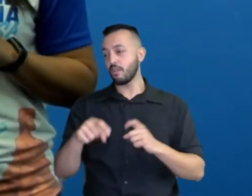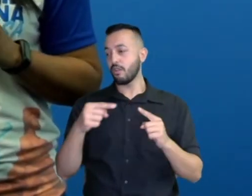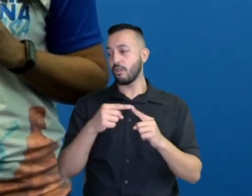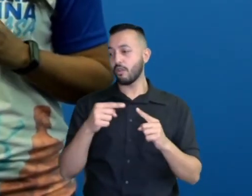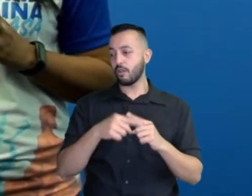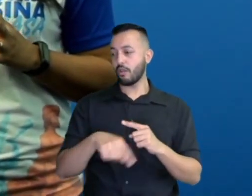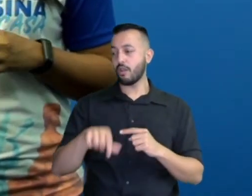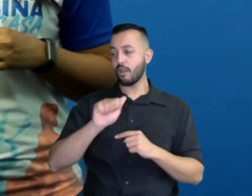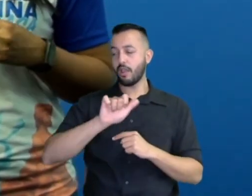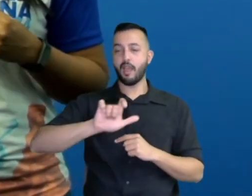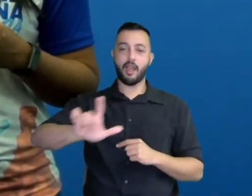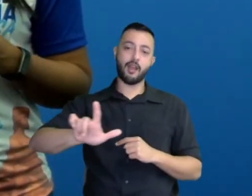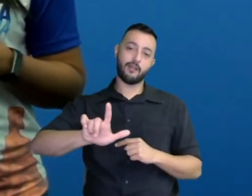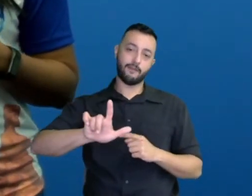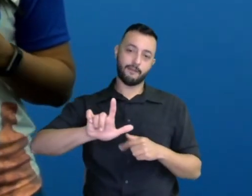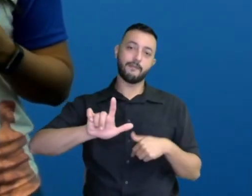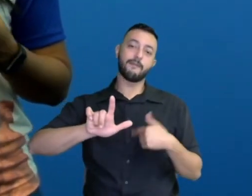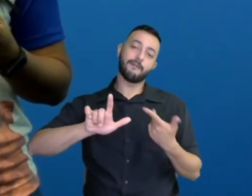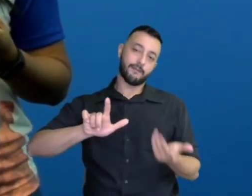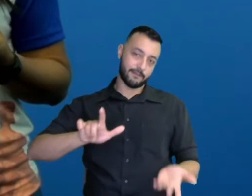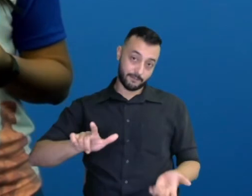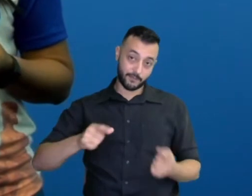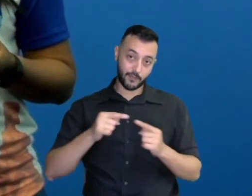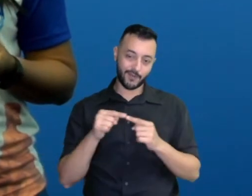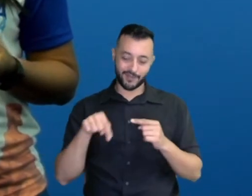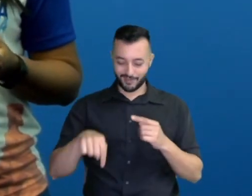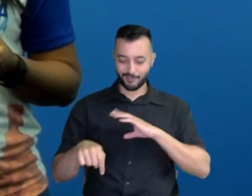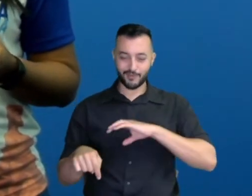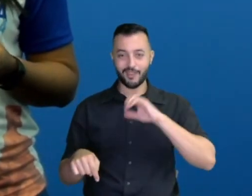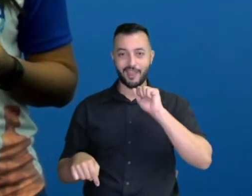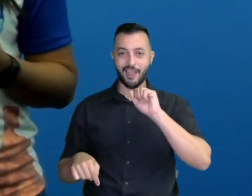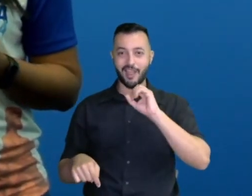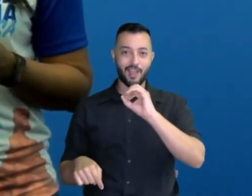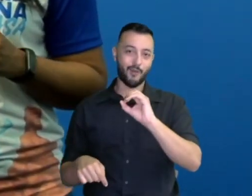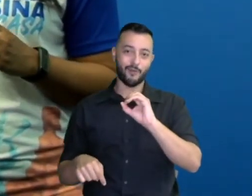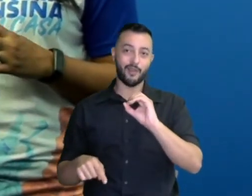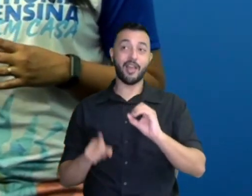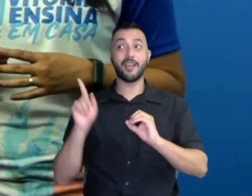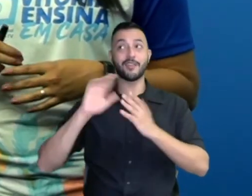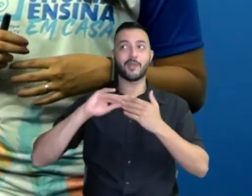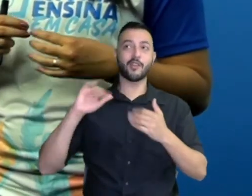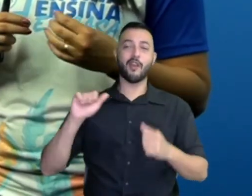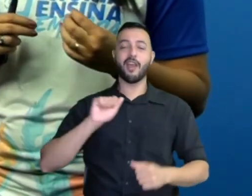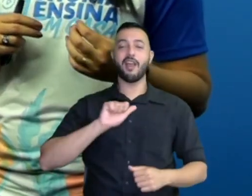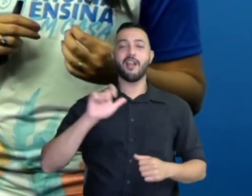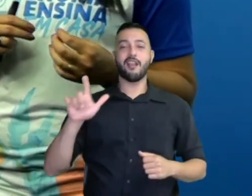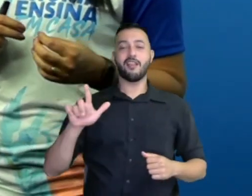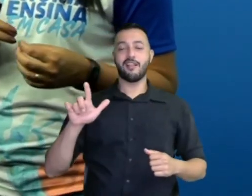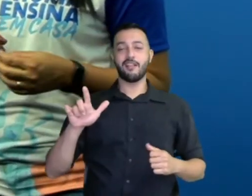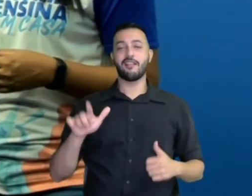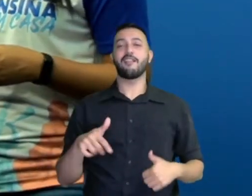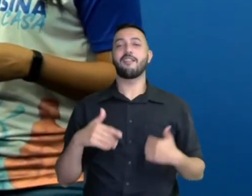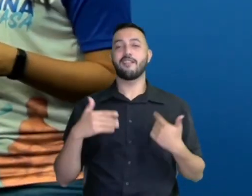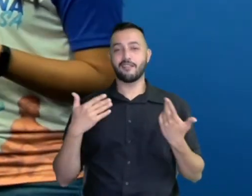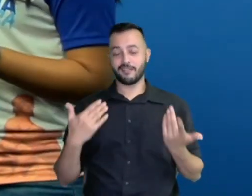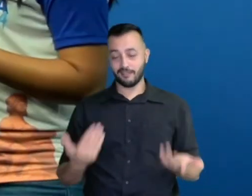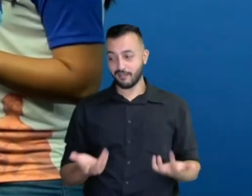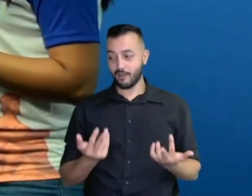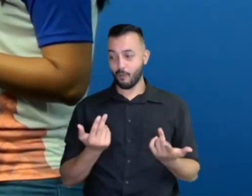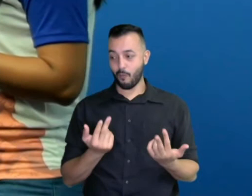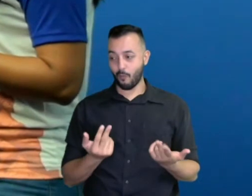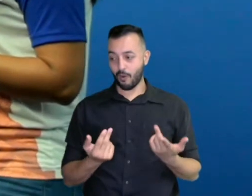seria o nosso ao. Só que aí com L no final, al, certo? E a mesma coisa,